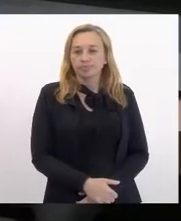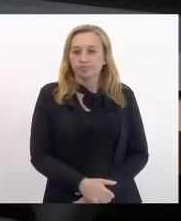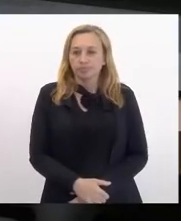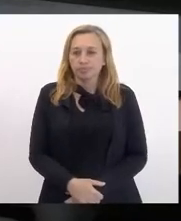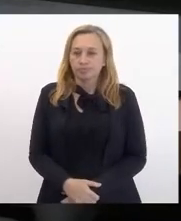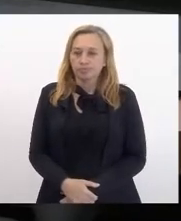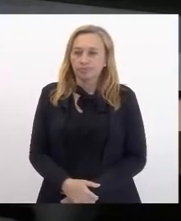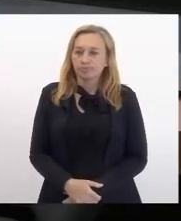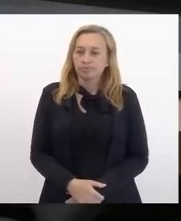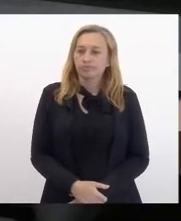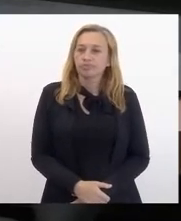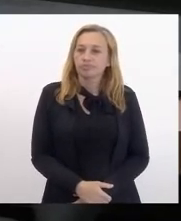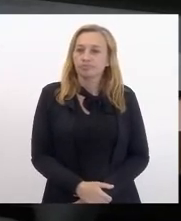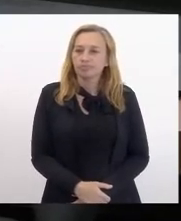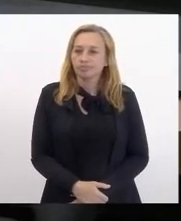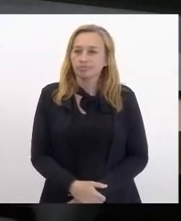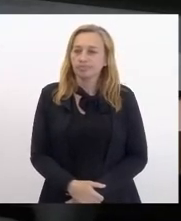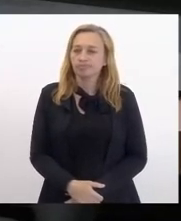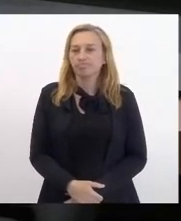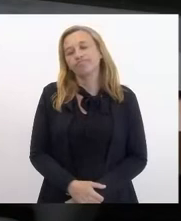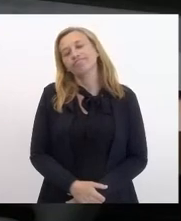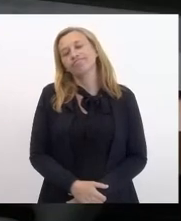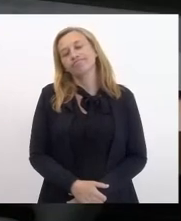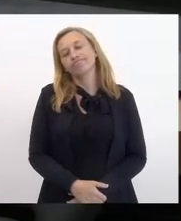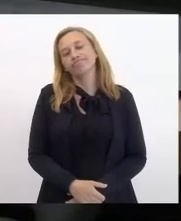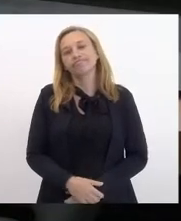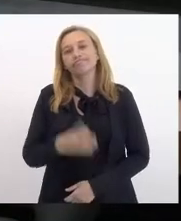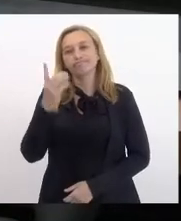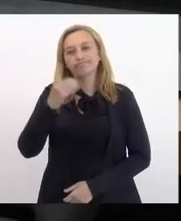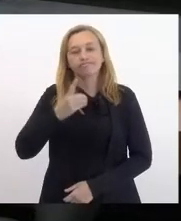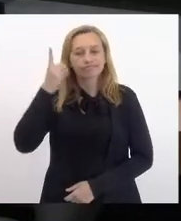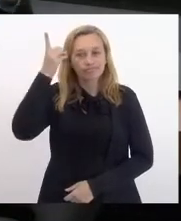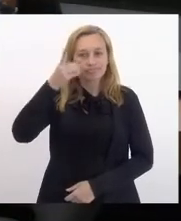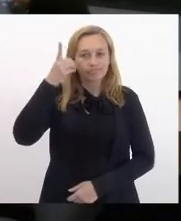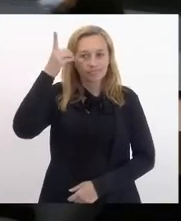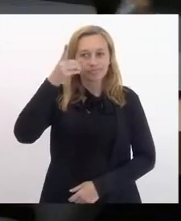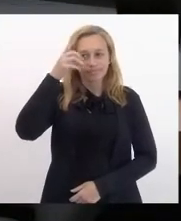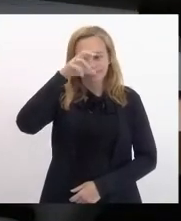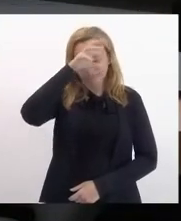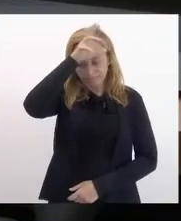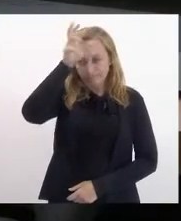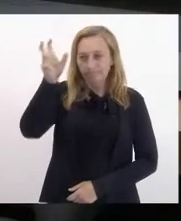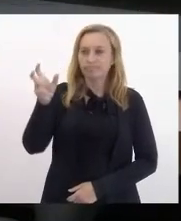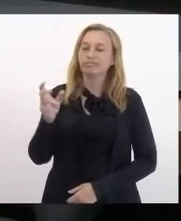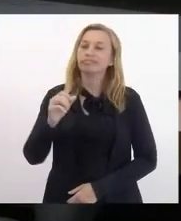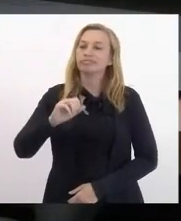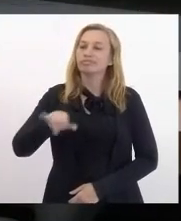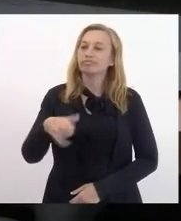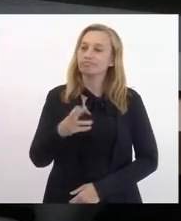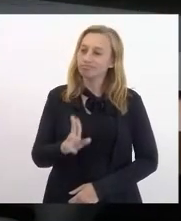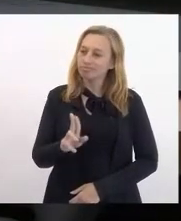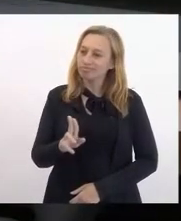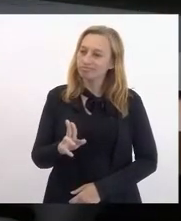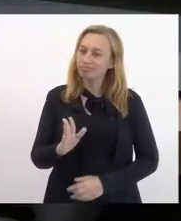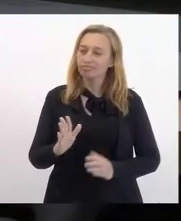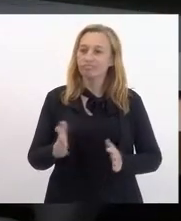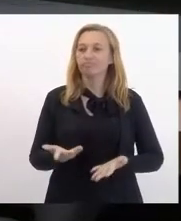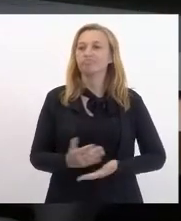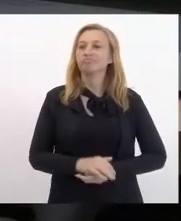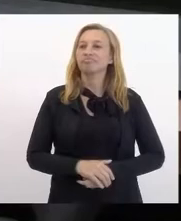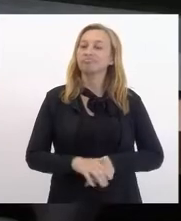voto. Nobre deputada Tia Ju, que preside os trabalhos desta